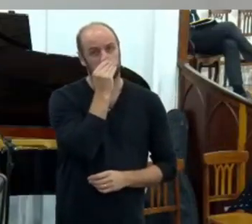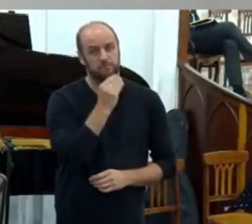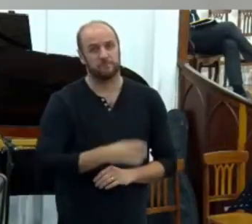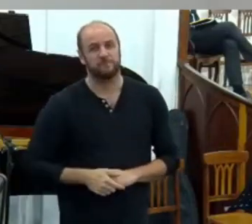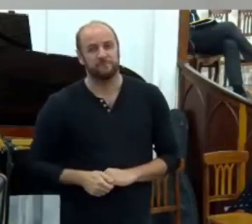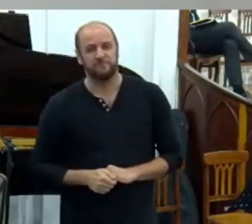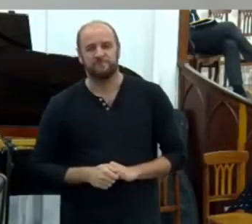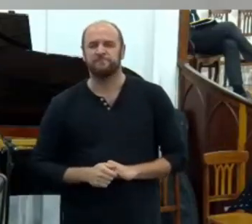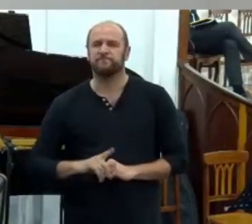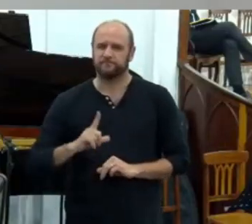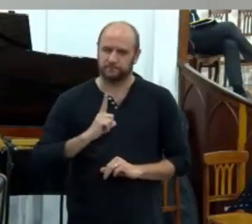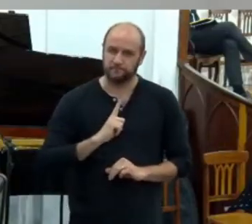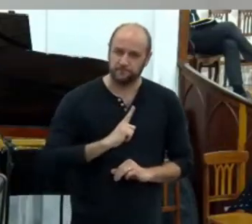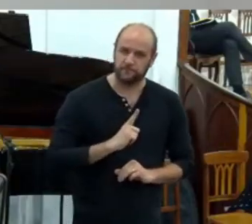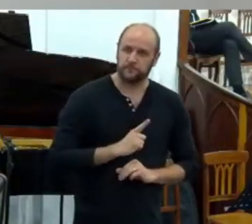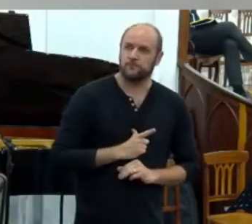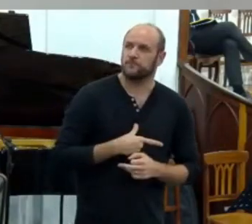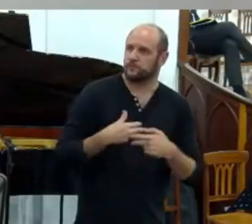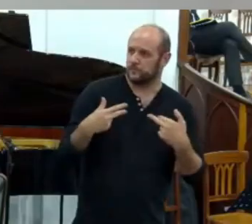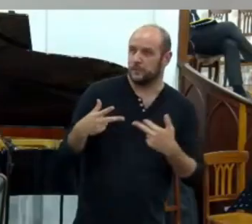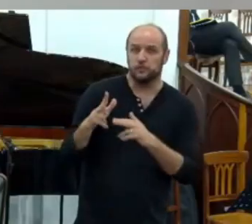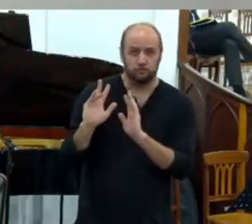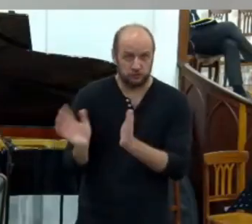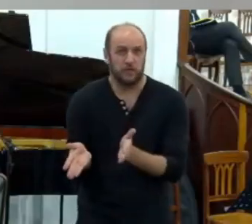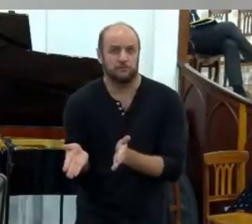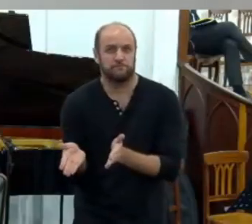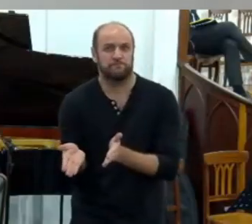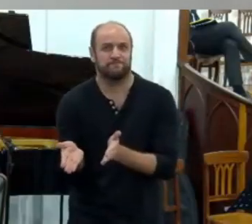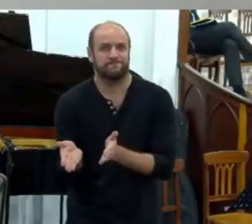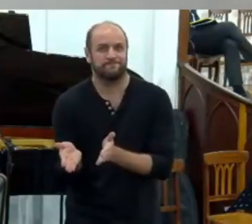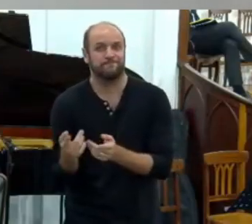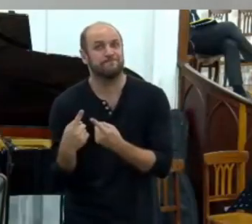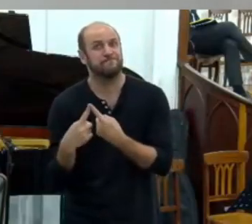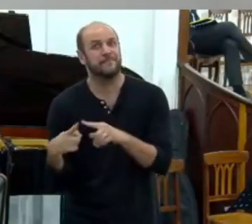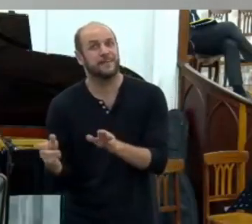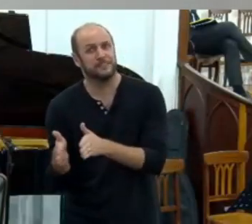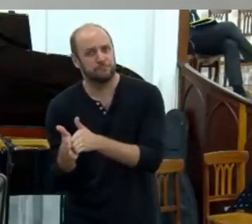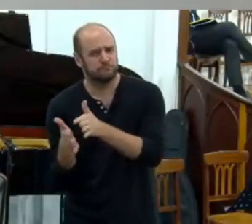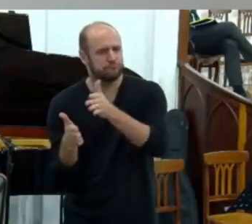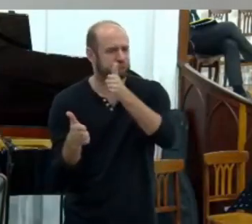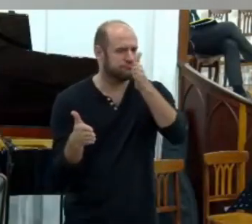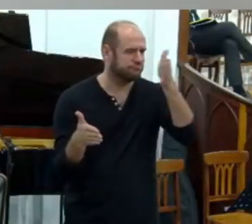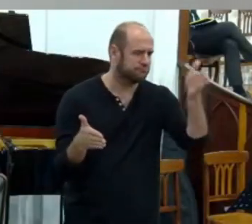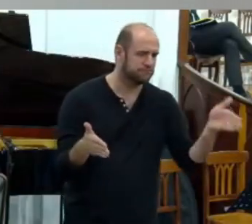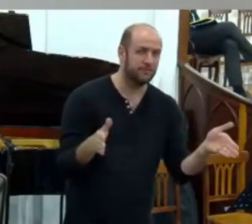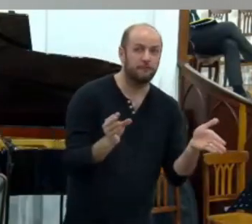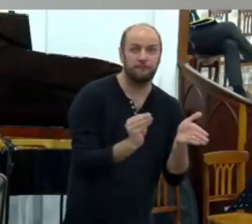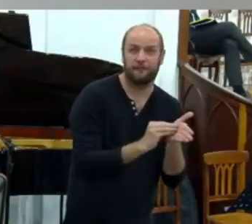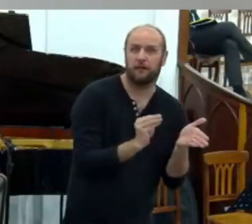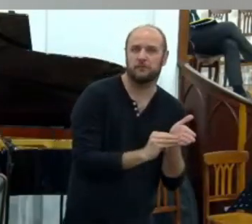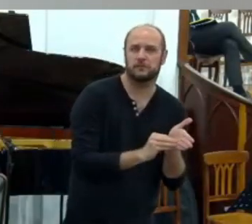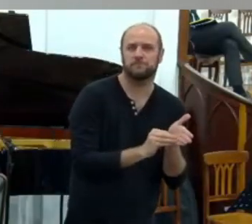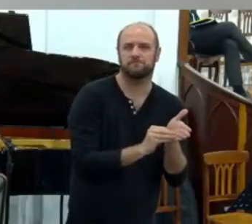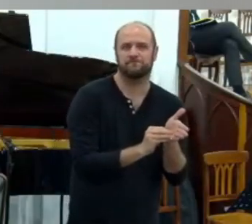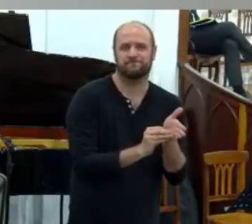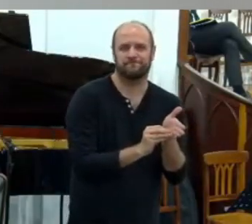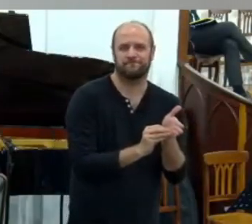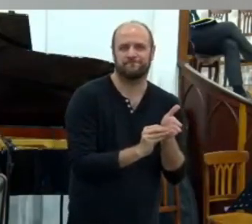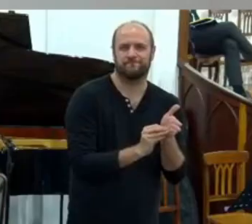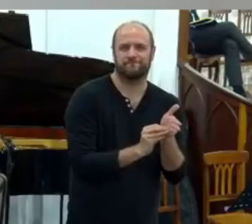Existe uma realização que já foi consumada, mas ainda não plenamente ou